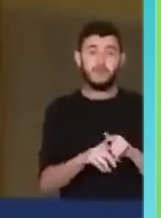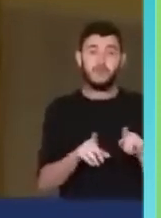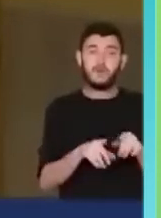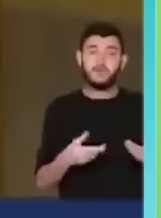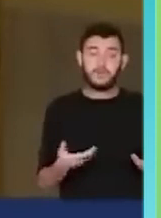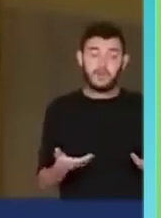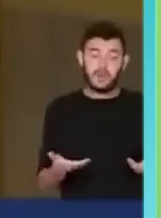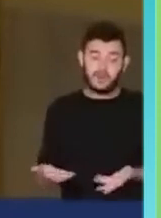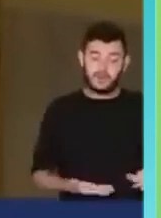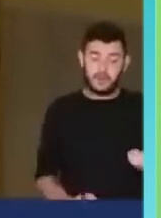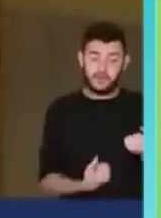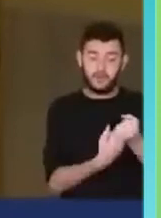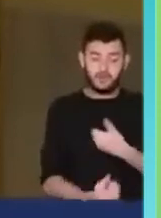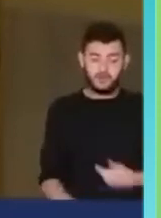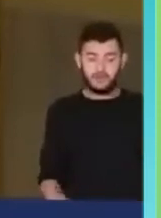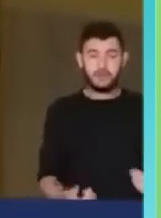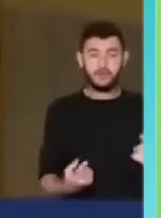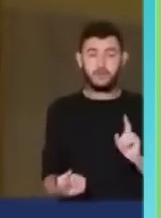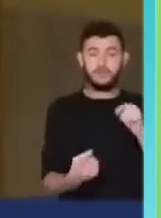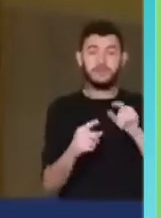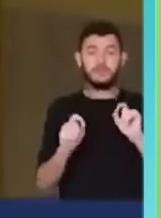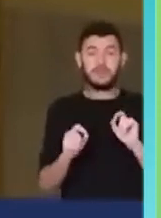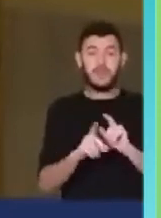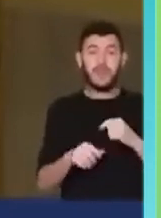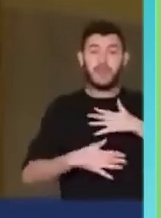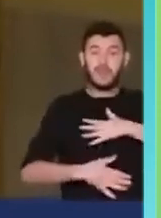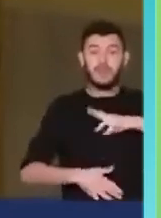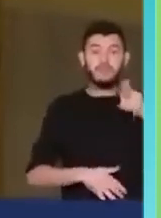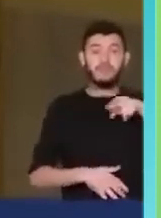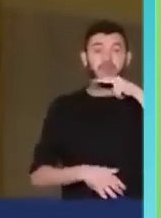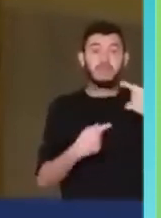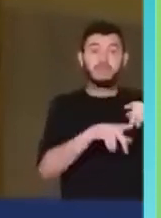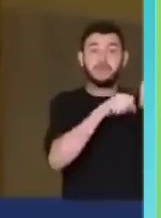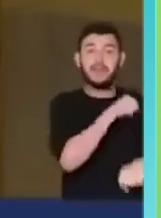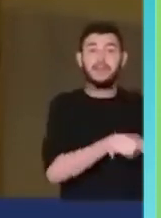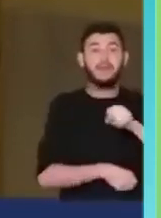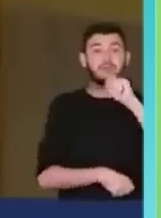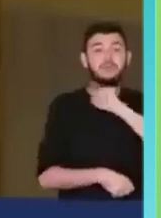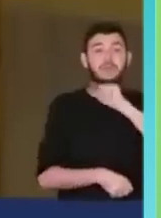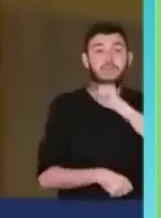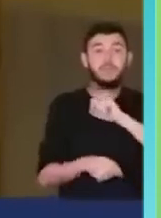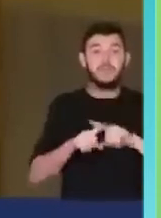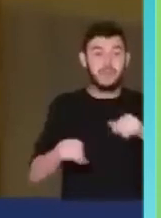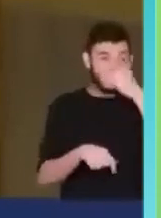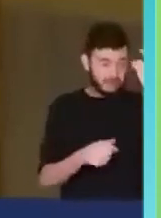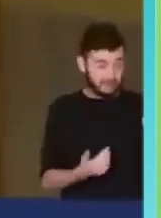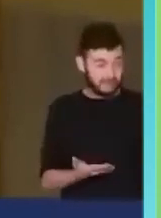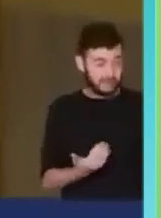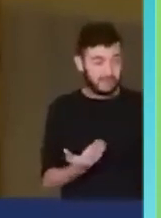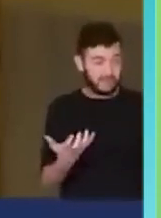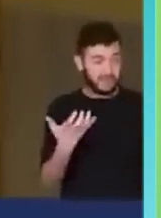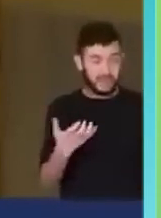detrimento dos aposentados que para agradar os vetos são matar os avós agora os netos os netos novo aí